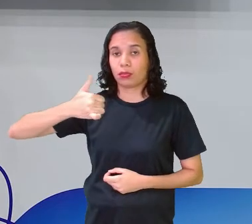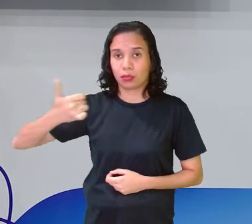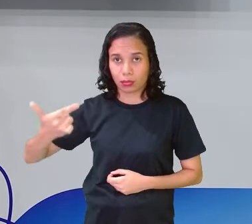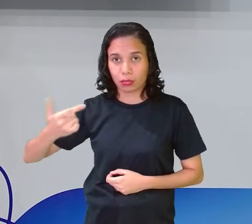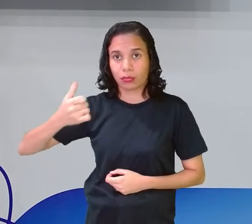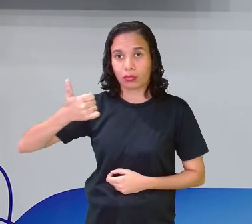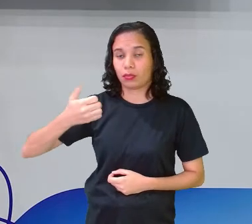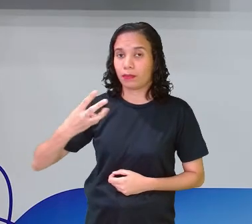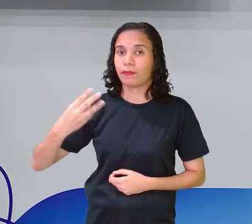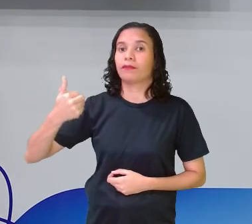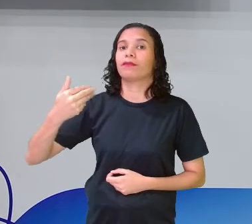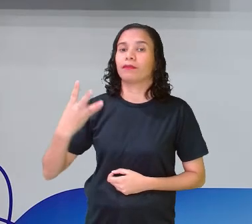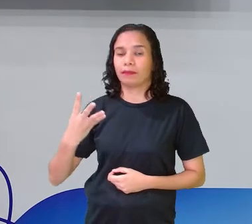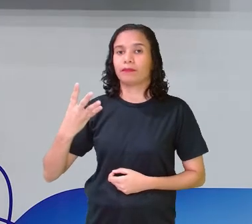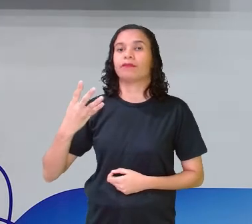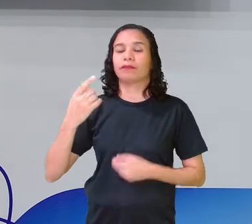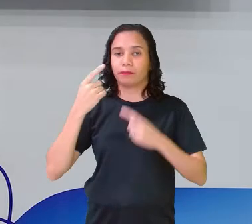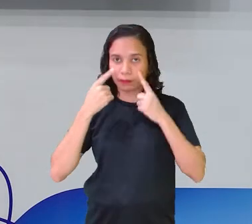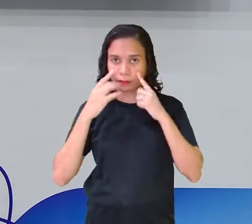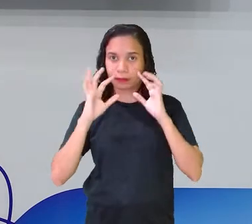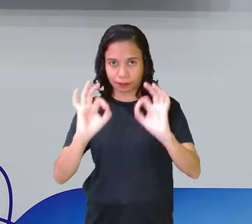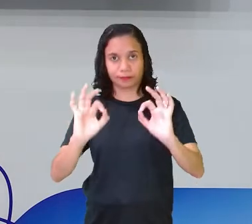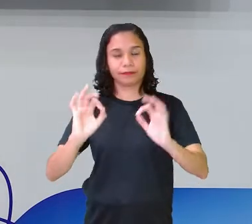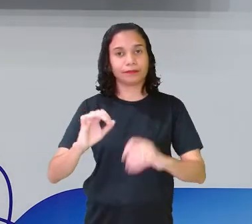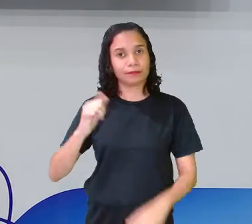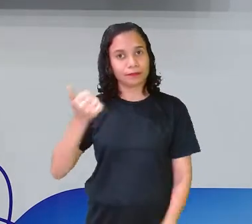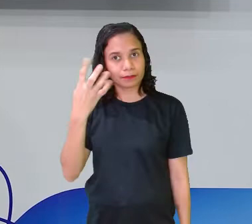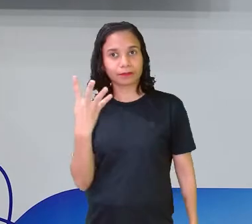11, 12, 13, 14.